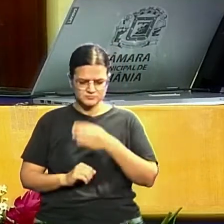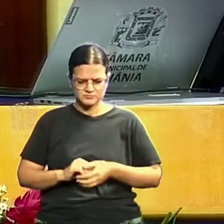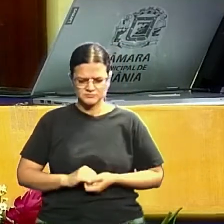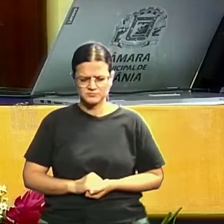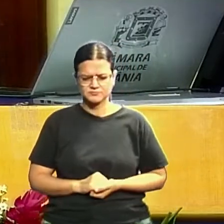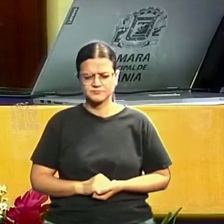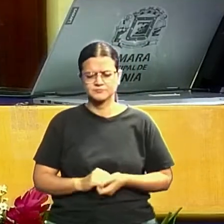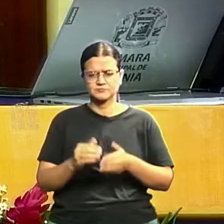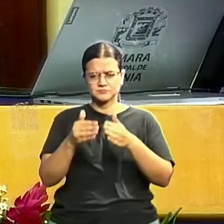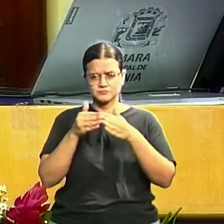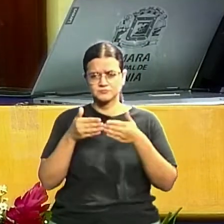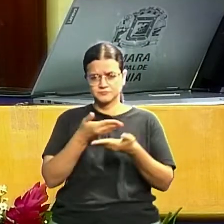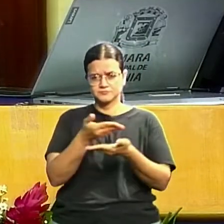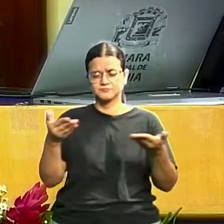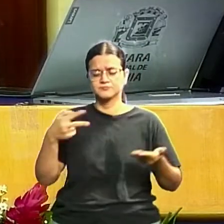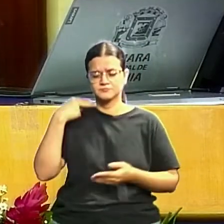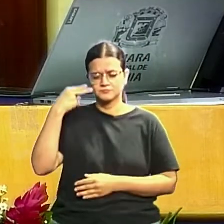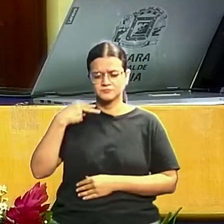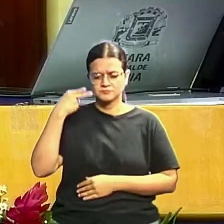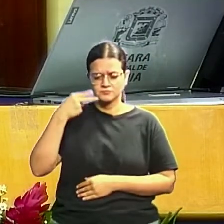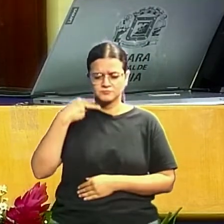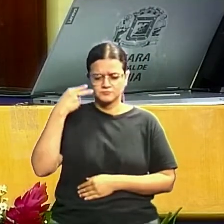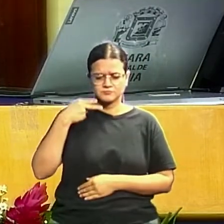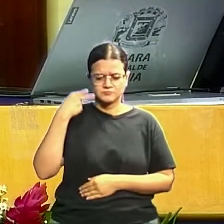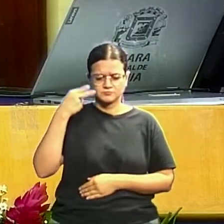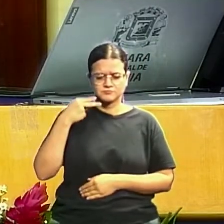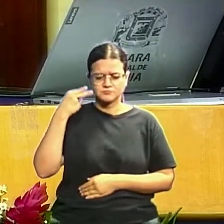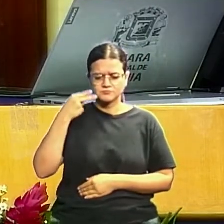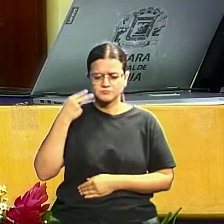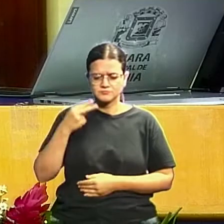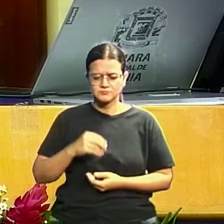Eu solicito aos senhores vereadores que